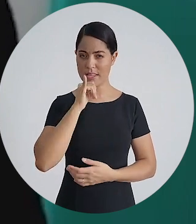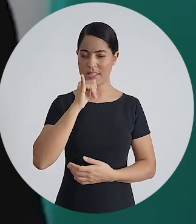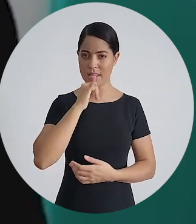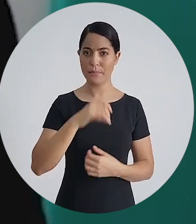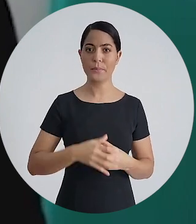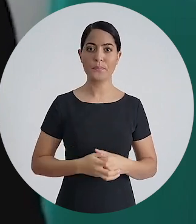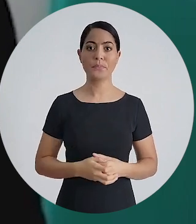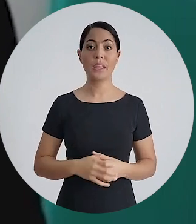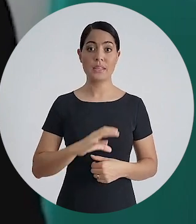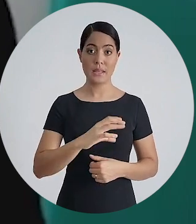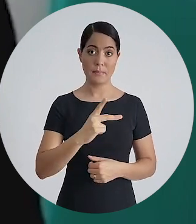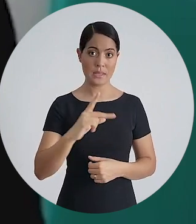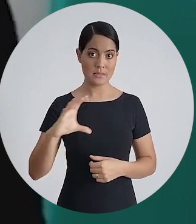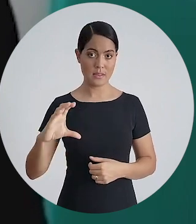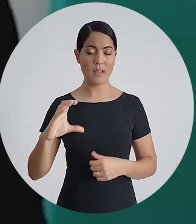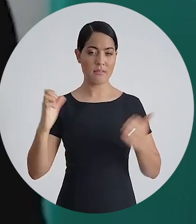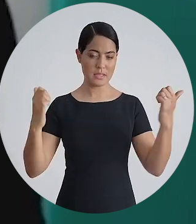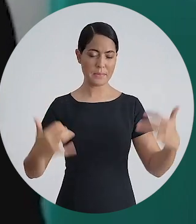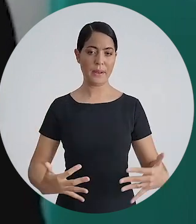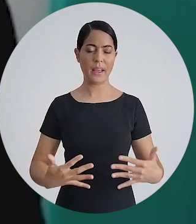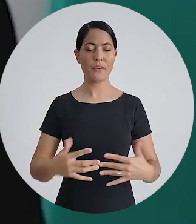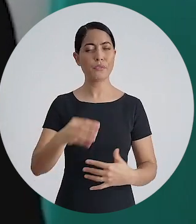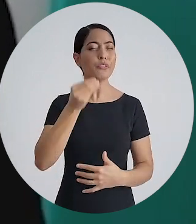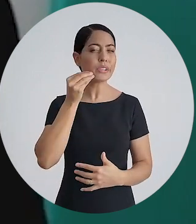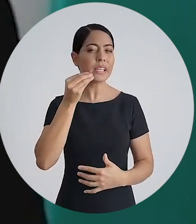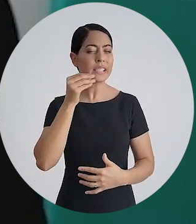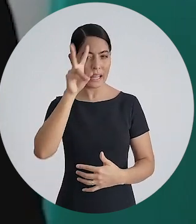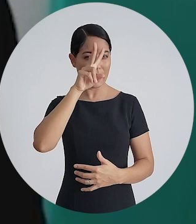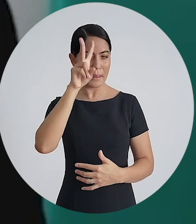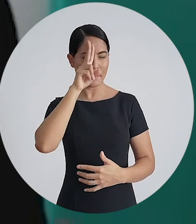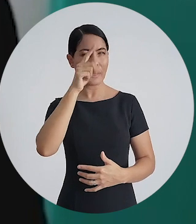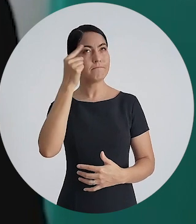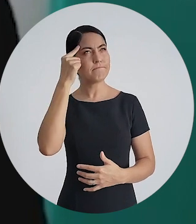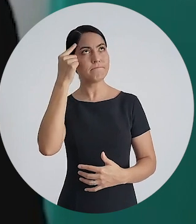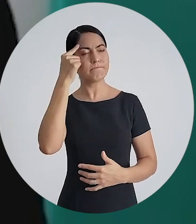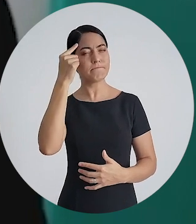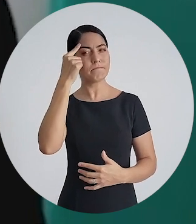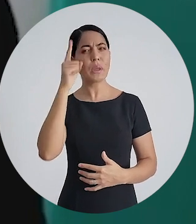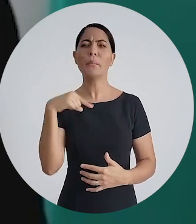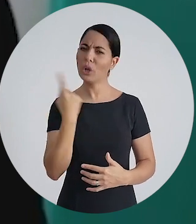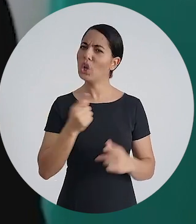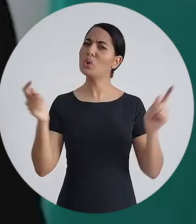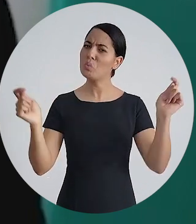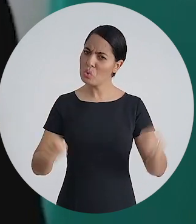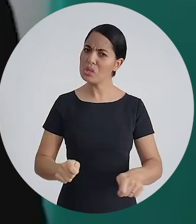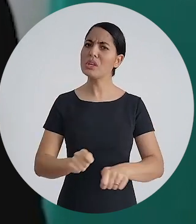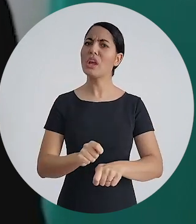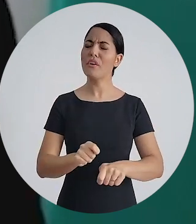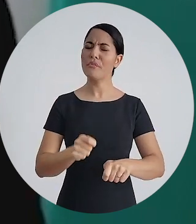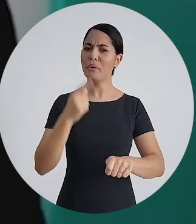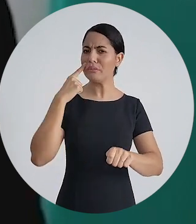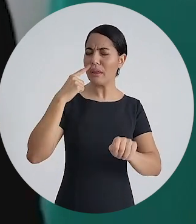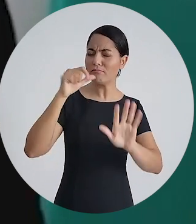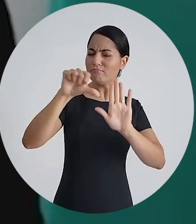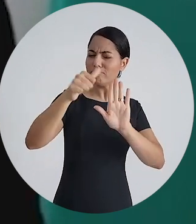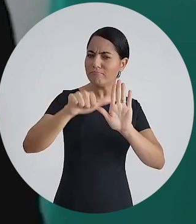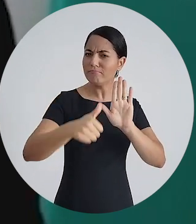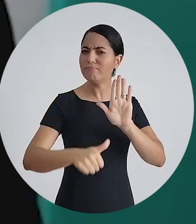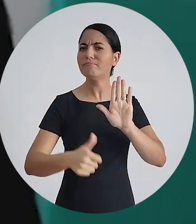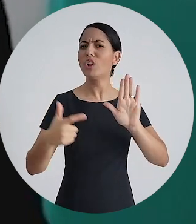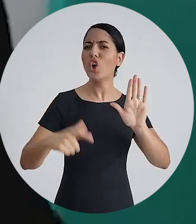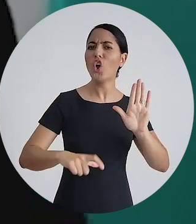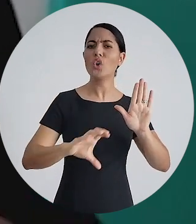CPC, na elaboração, na discussão, e vou tentar lembrar de memória mesmo, até para que